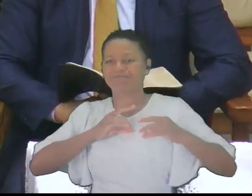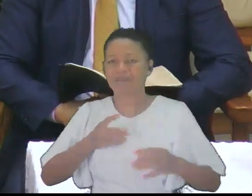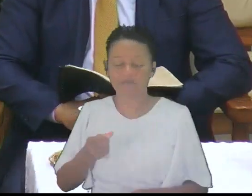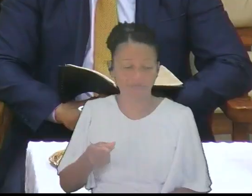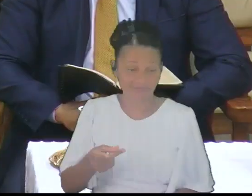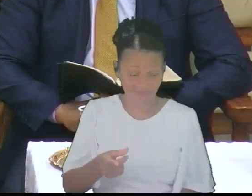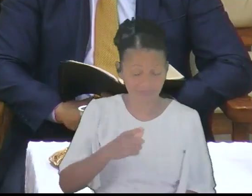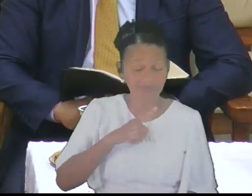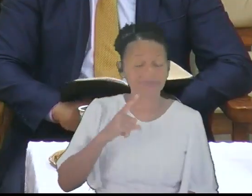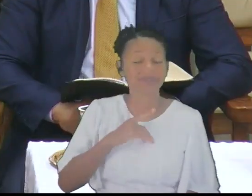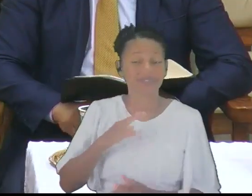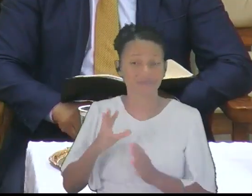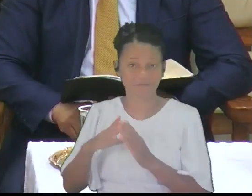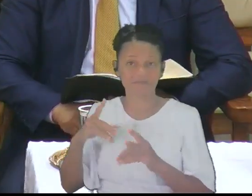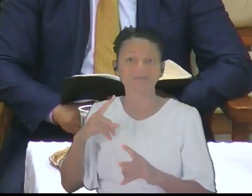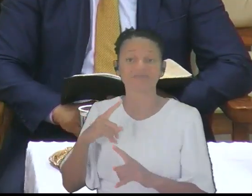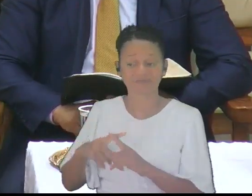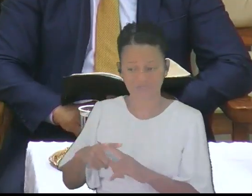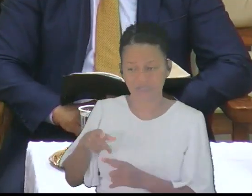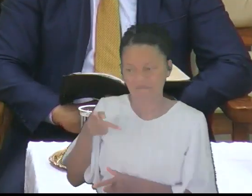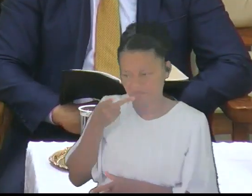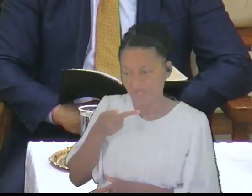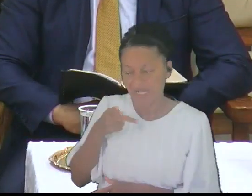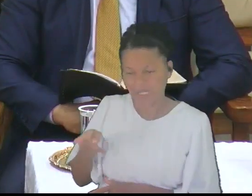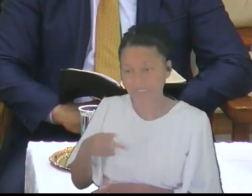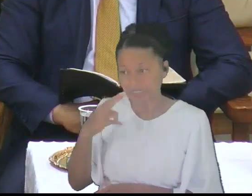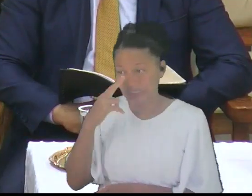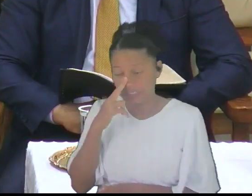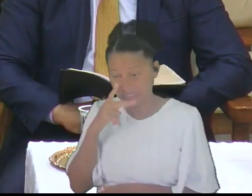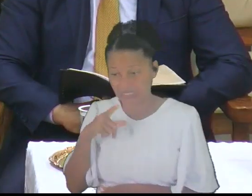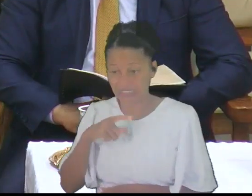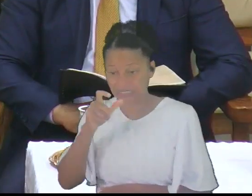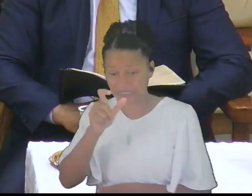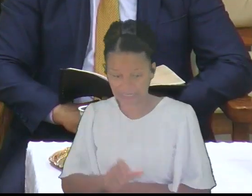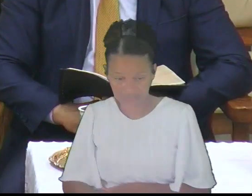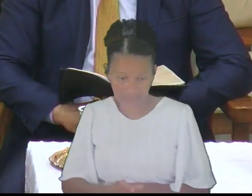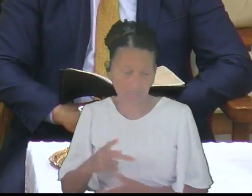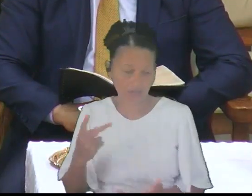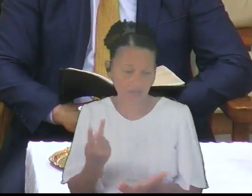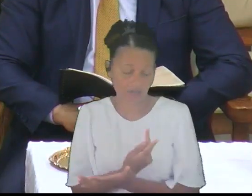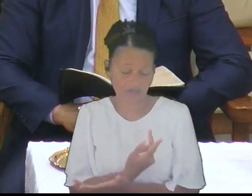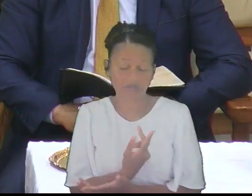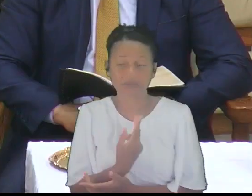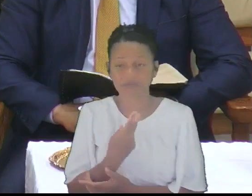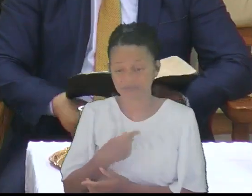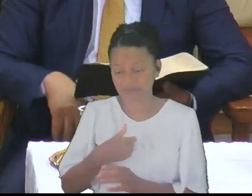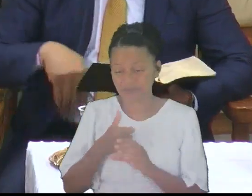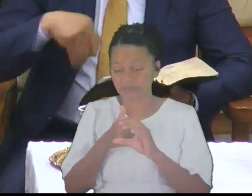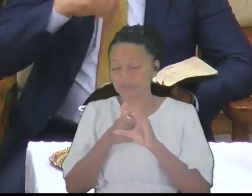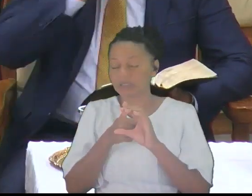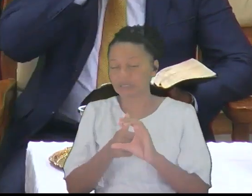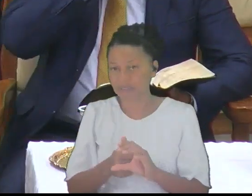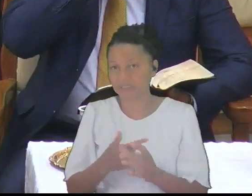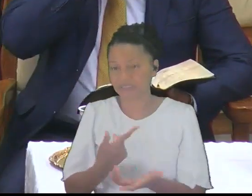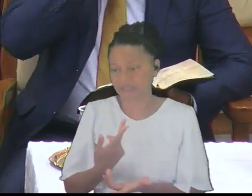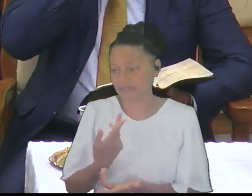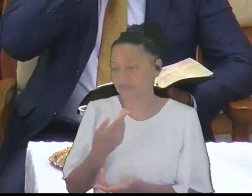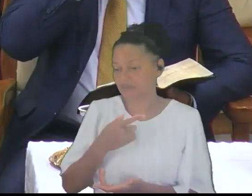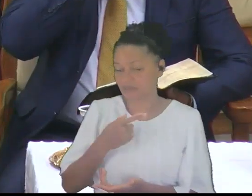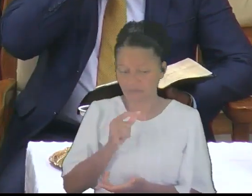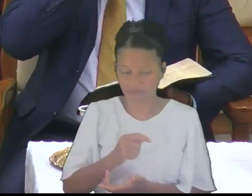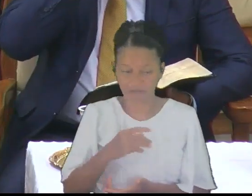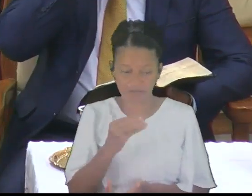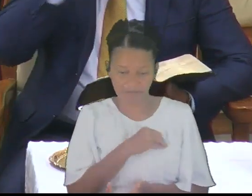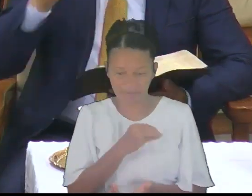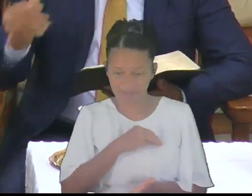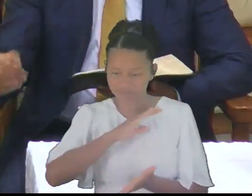uma denominação que se diz evangélica, e lá quando o crente comete uns certos tipos de pecado, a pessoa é excluída